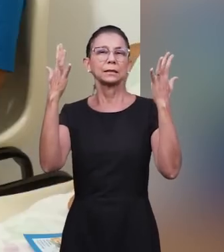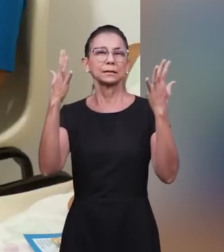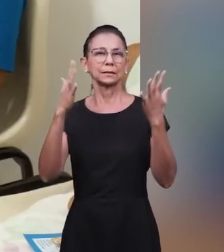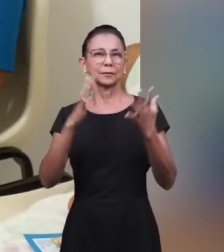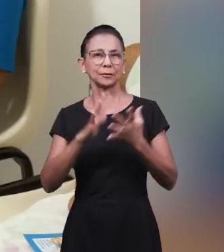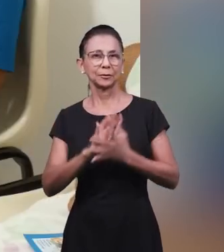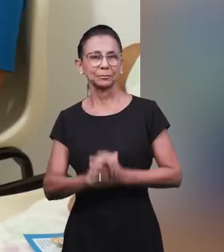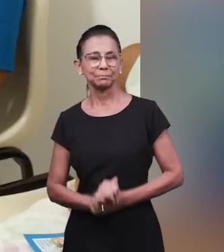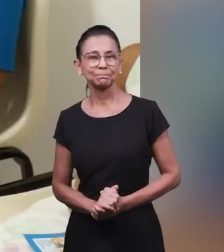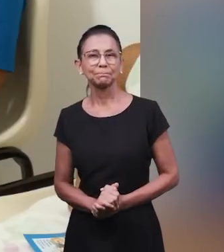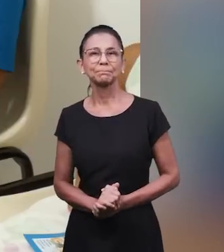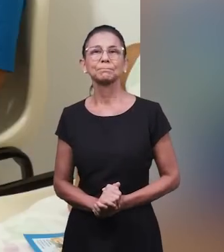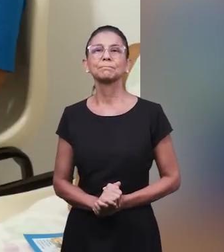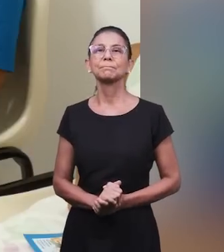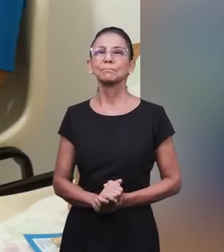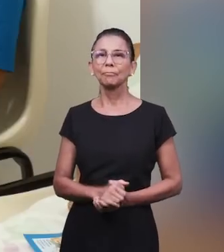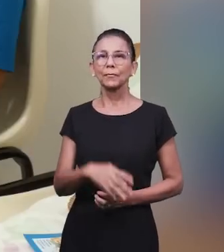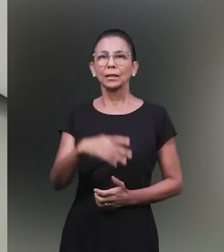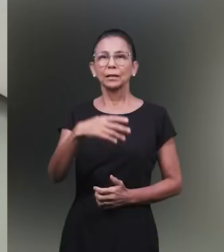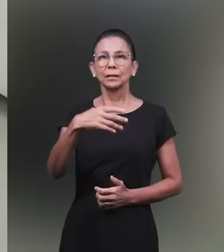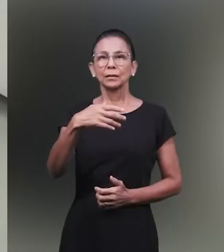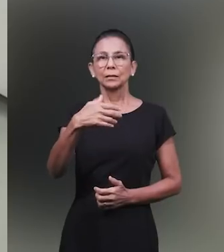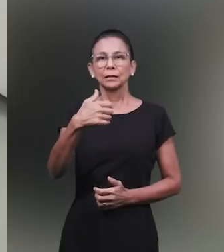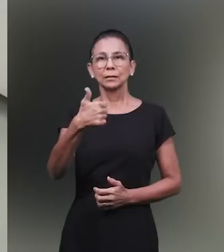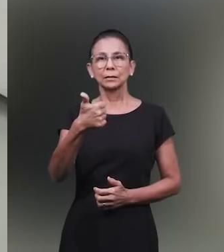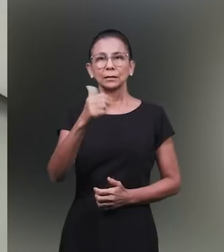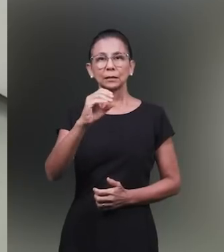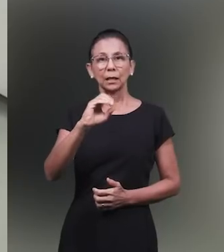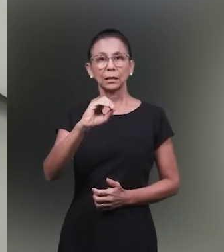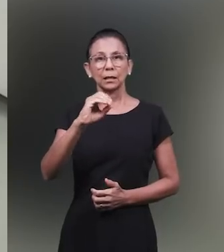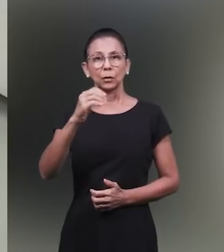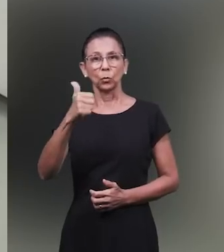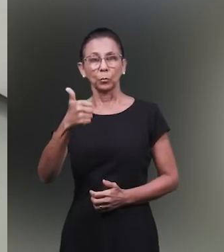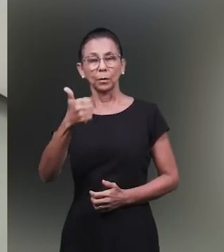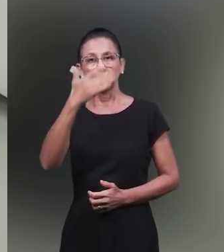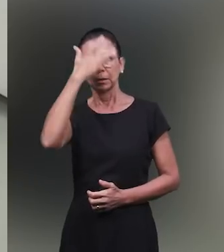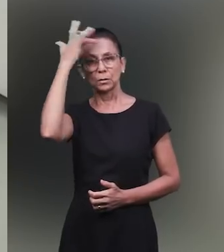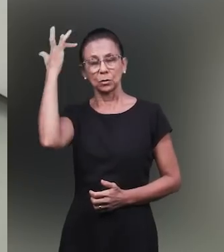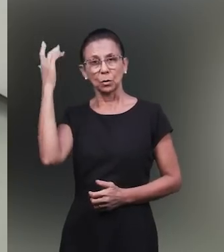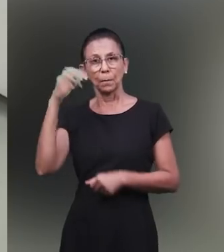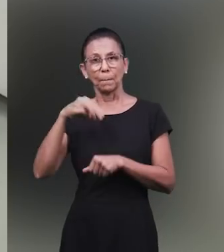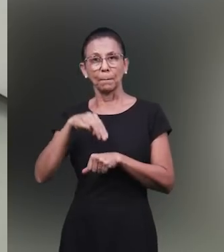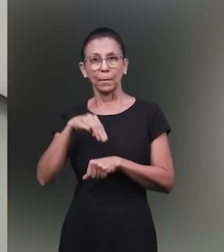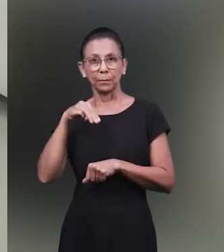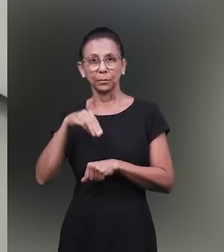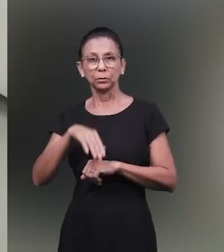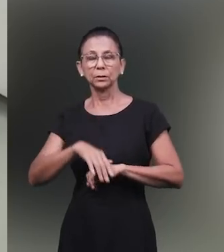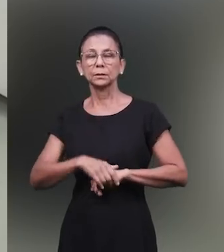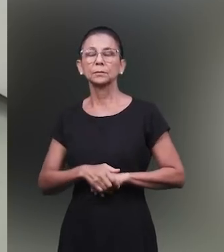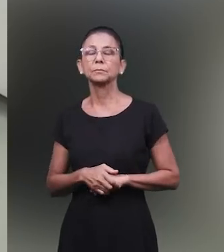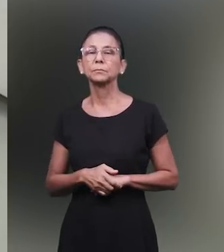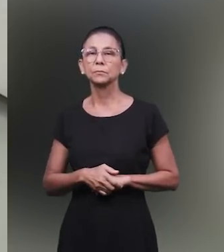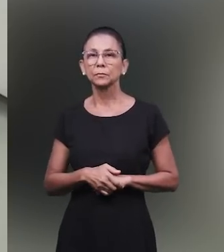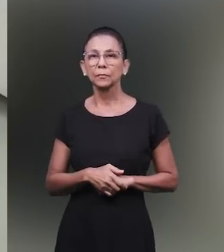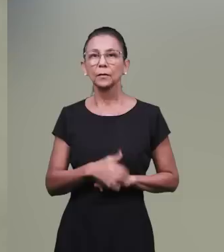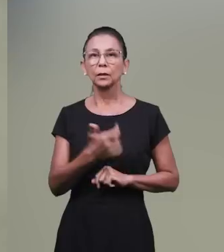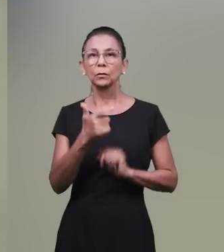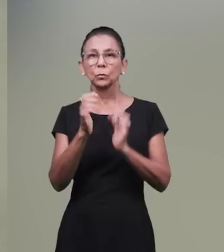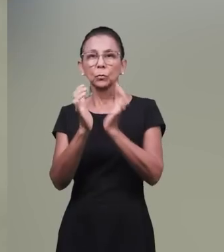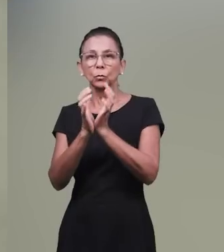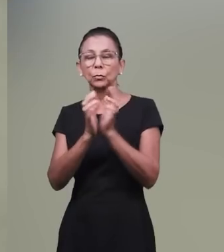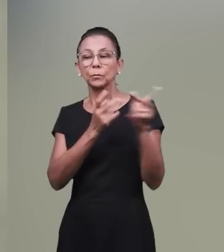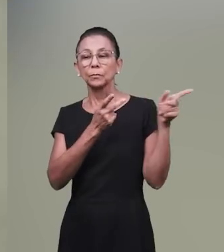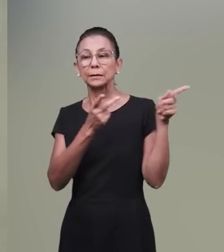101 participantes, 39 deles eram visitantes. Receberam ali então uma